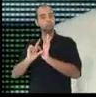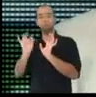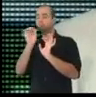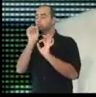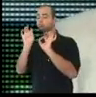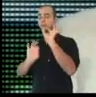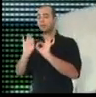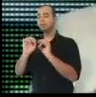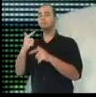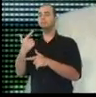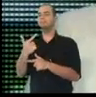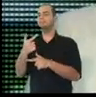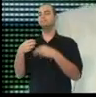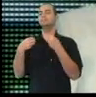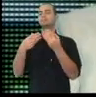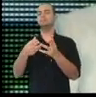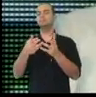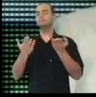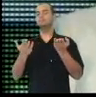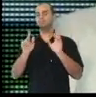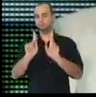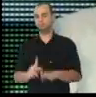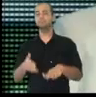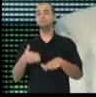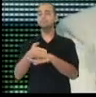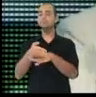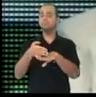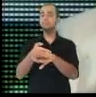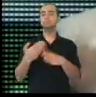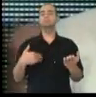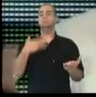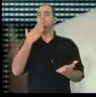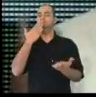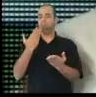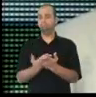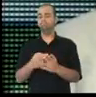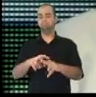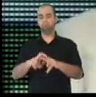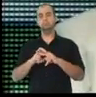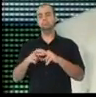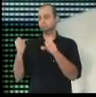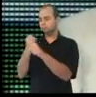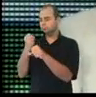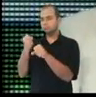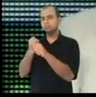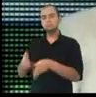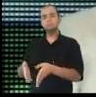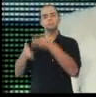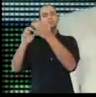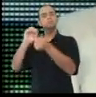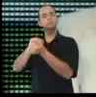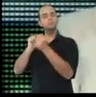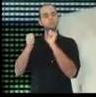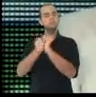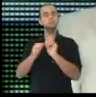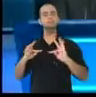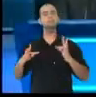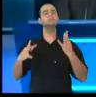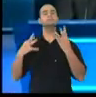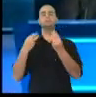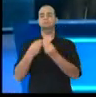para as pessoas, e eu considero que seja nos edifícios, em todo o uso de equipamentos, isso é